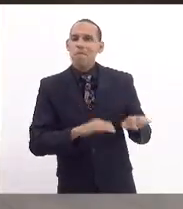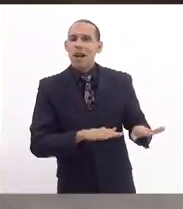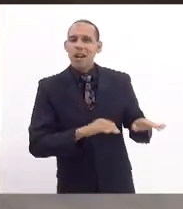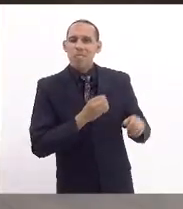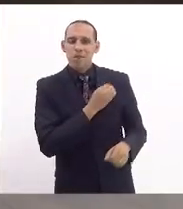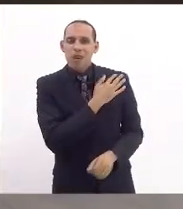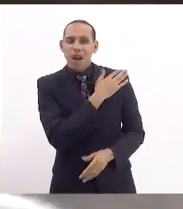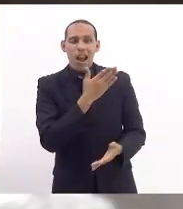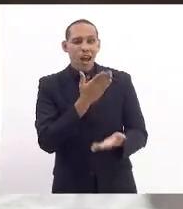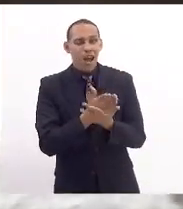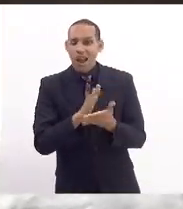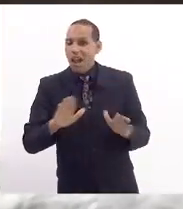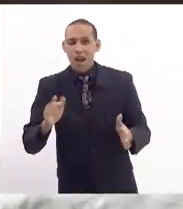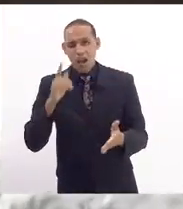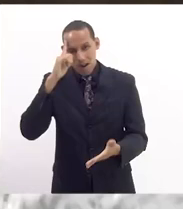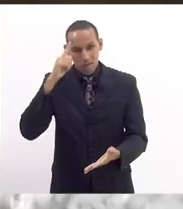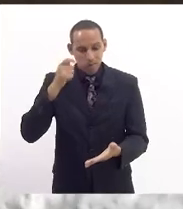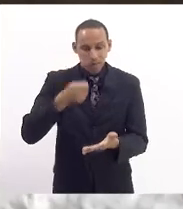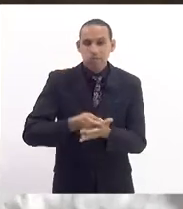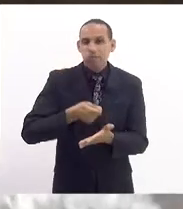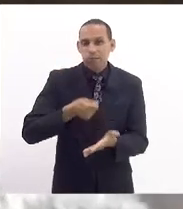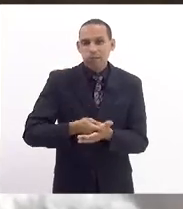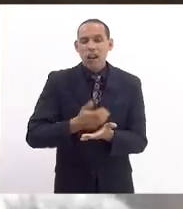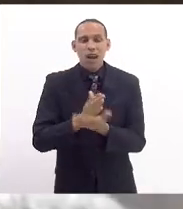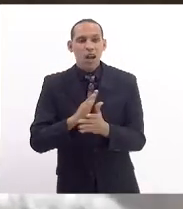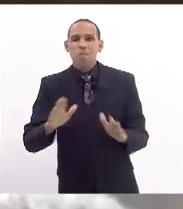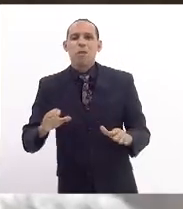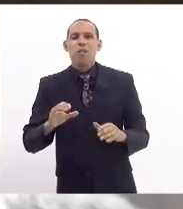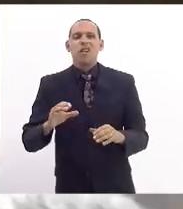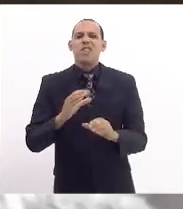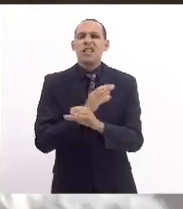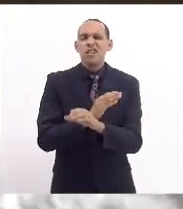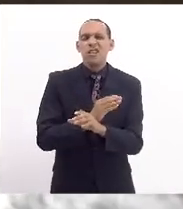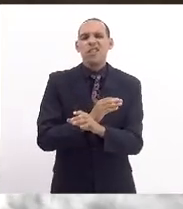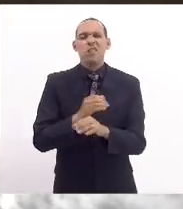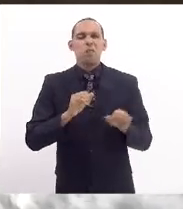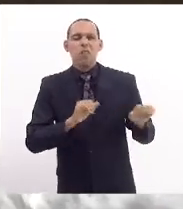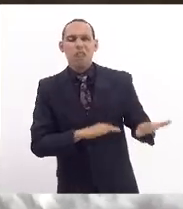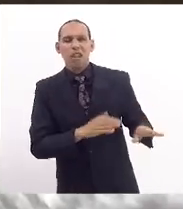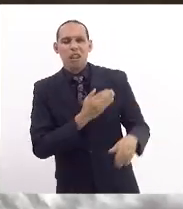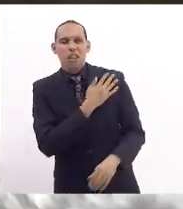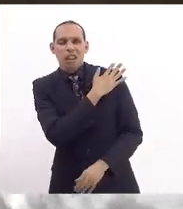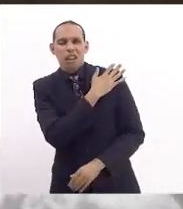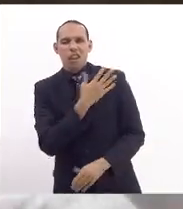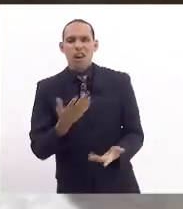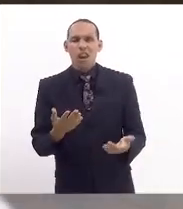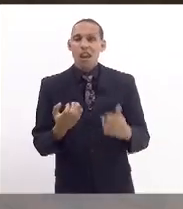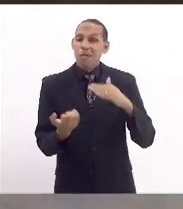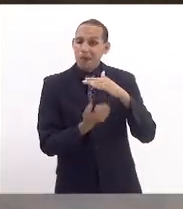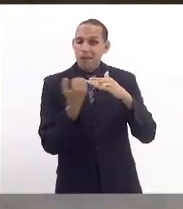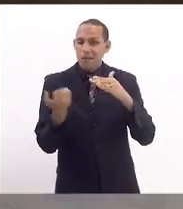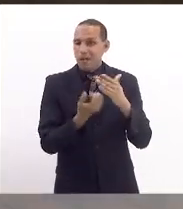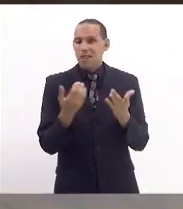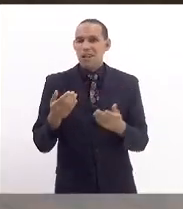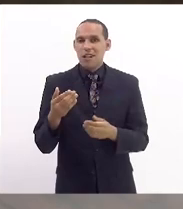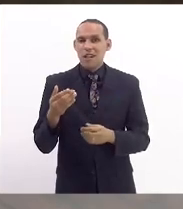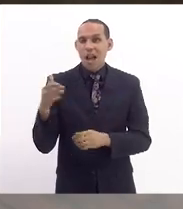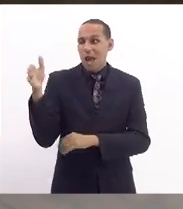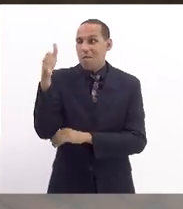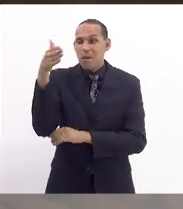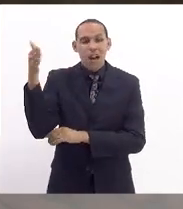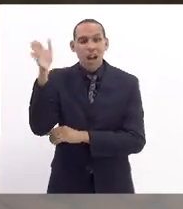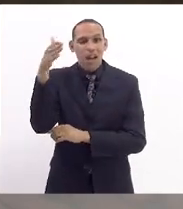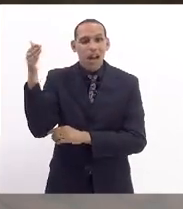da ditadura civil-militar e empresarial que banho de sangue a nossa bandeira